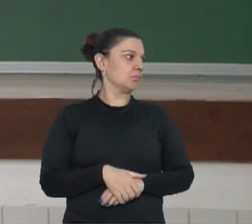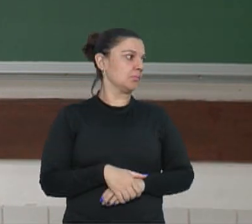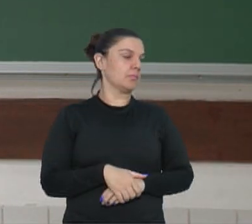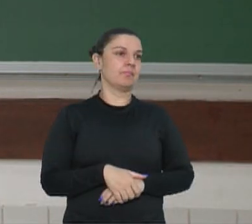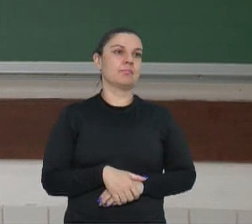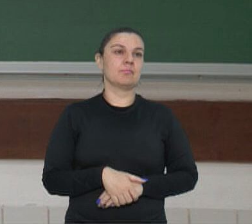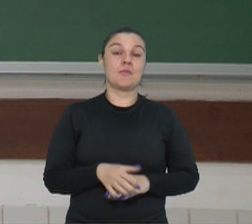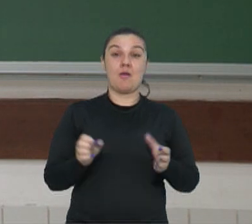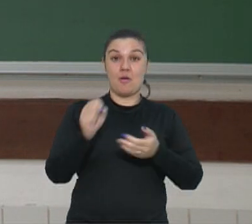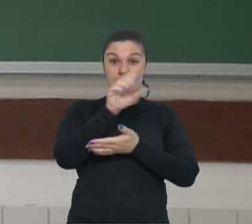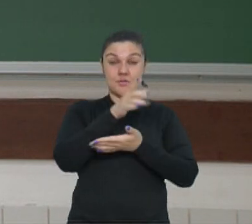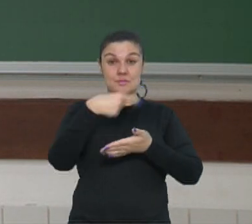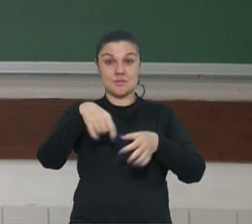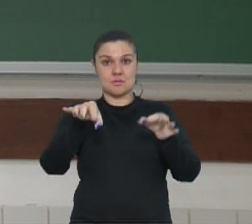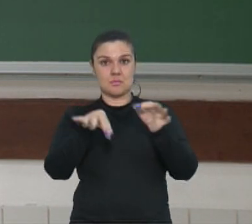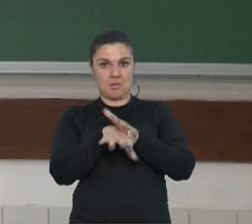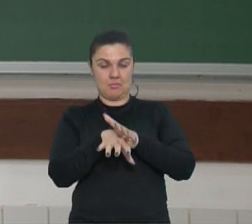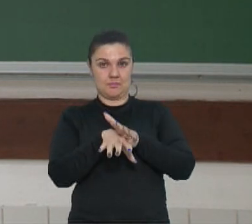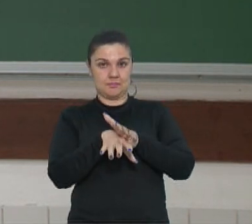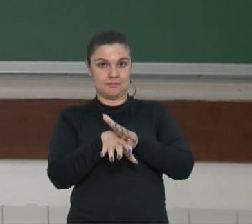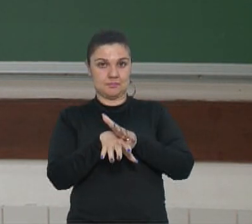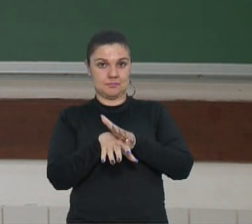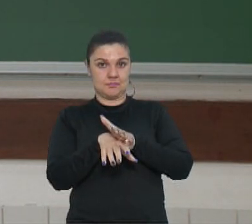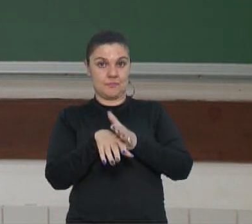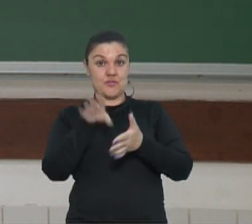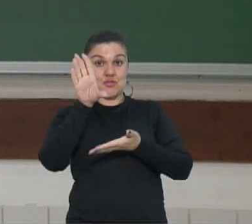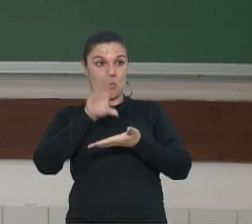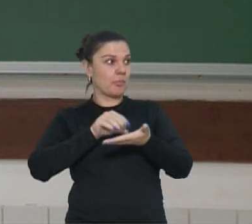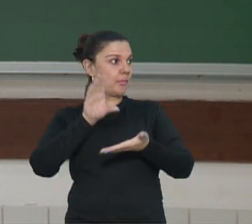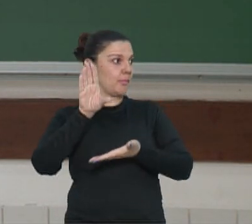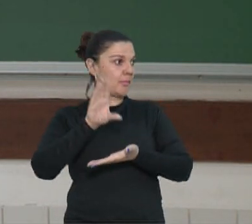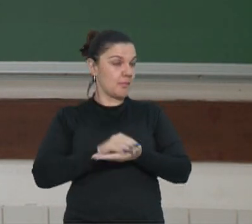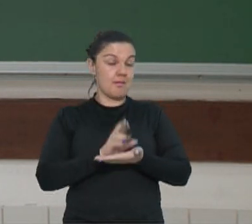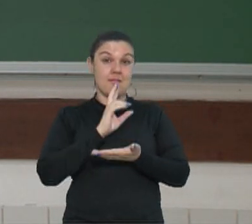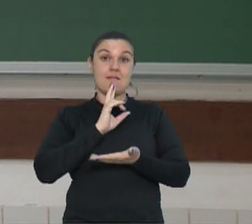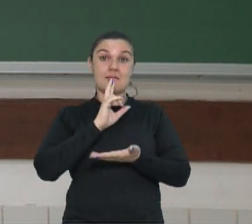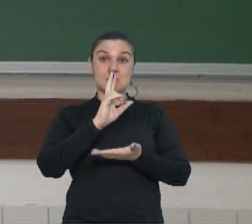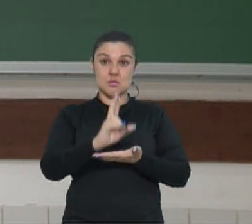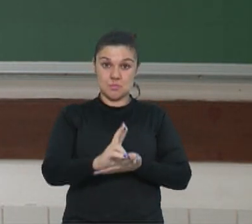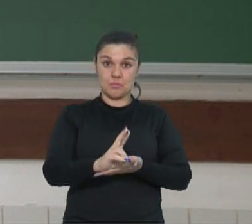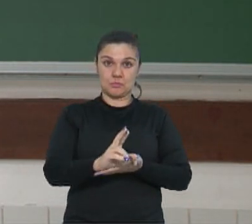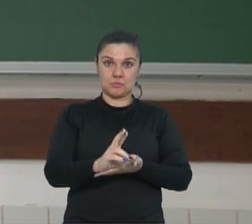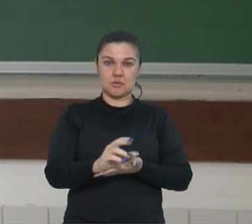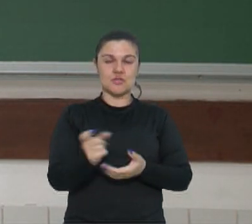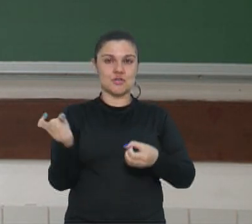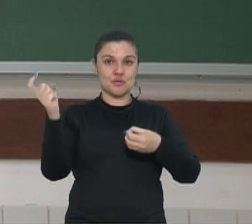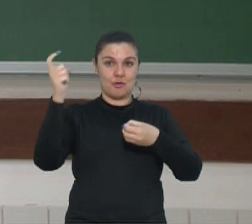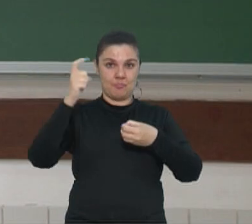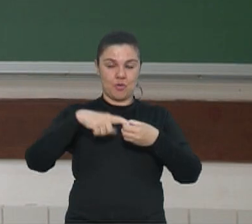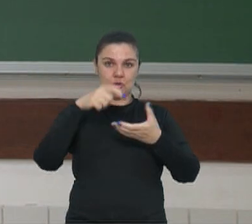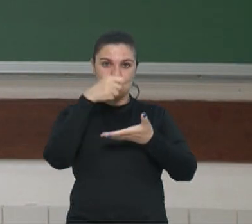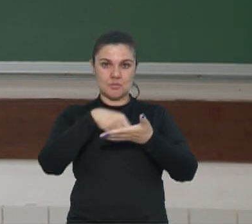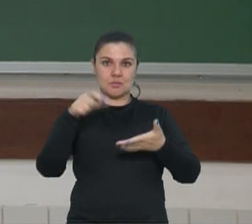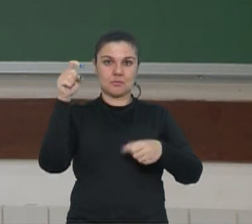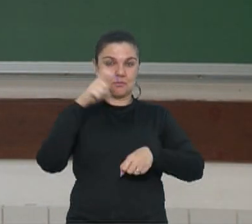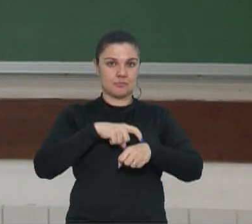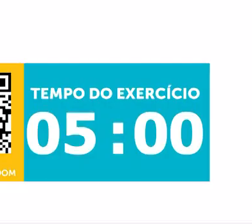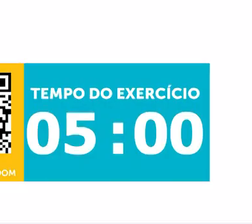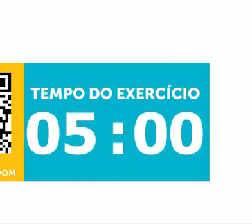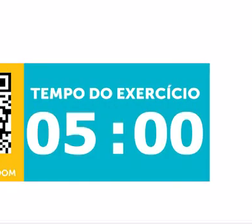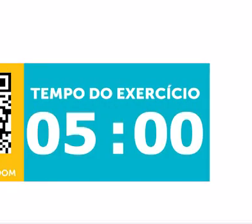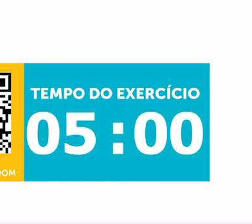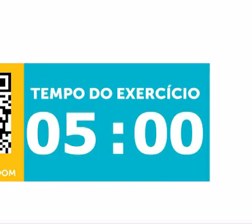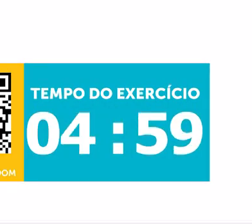O exercício para vocês treinarem. Quero que vocês anotem, respondam e nós já voltamos com a correção. Até daqui a pouco.